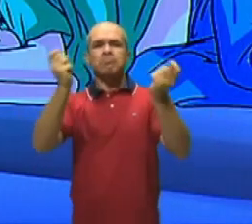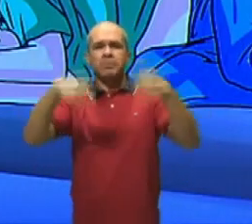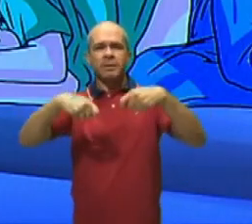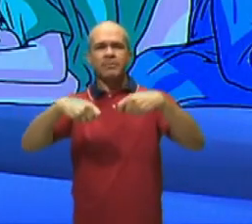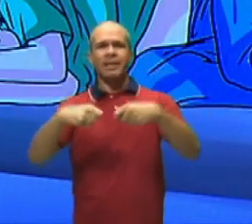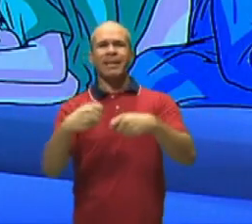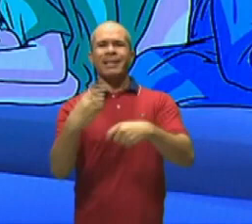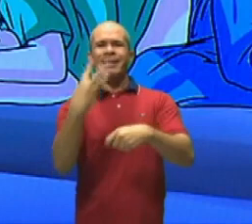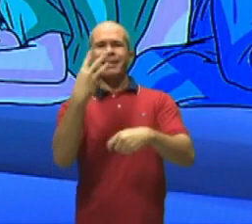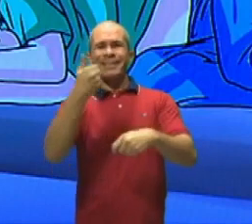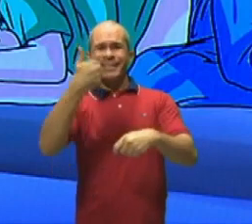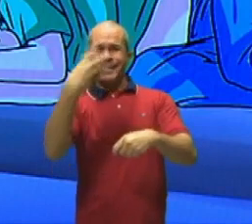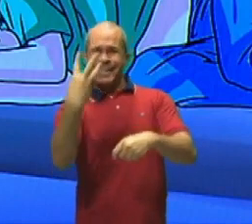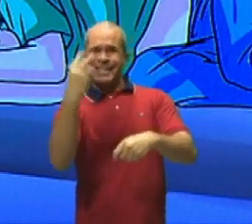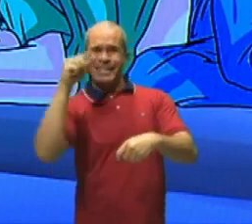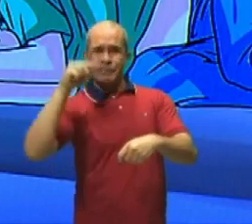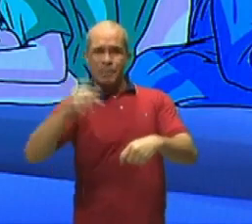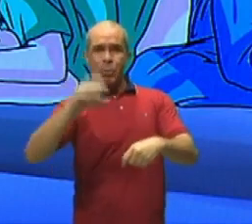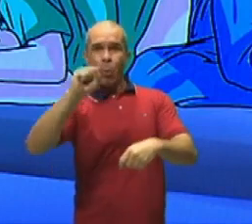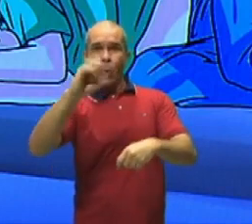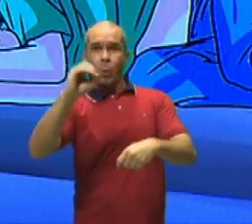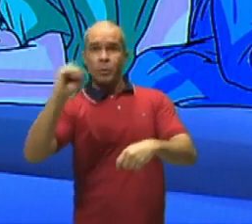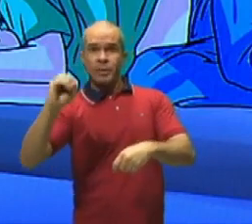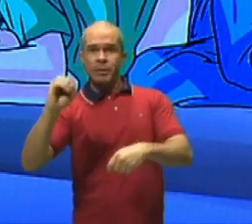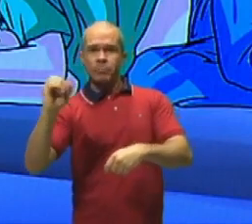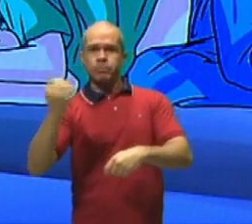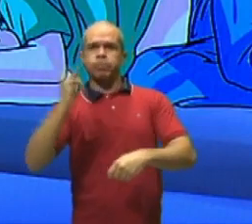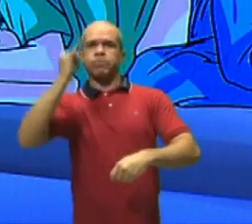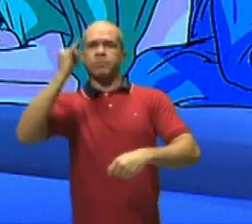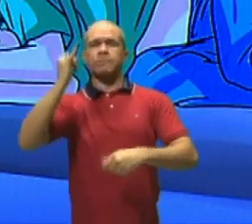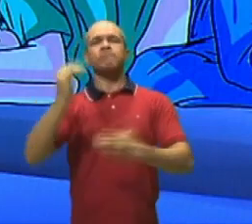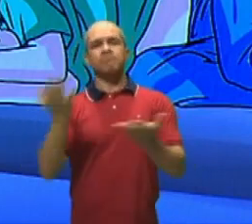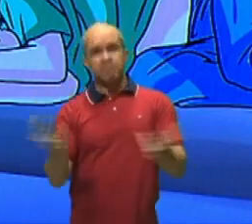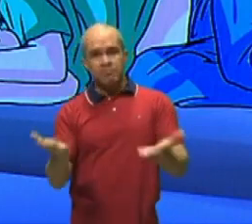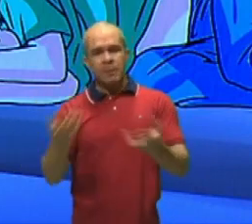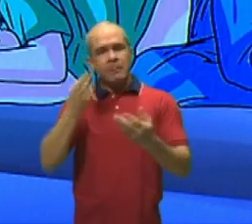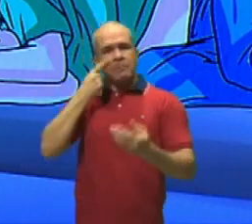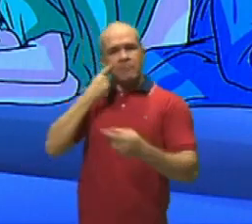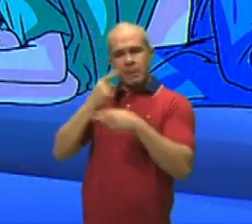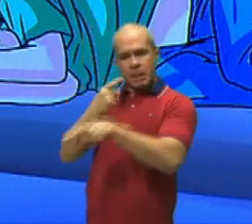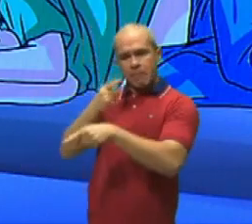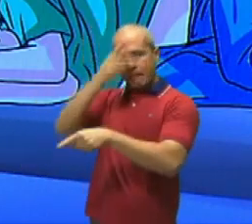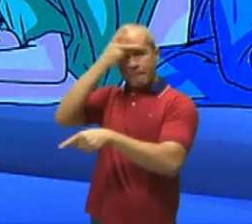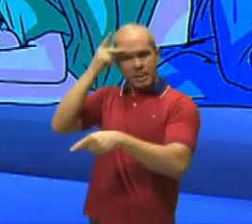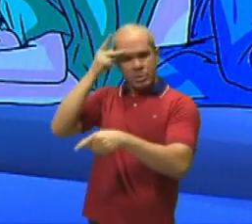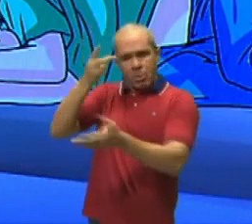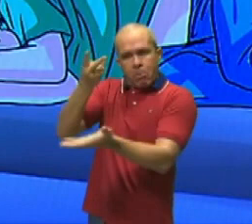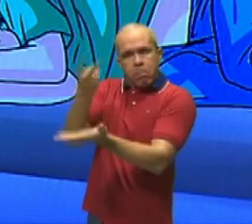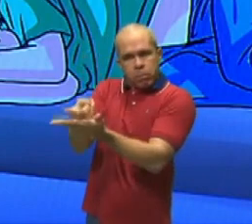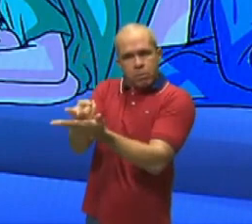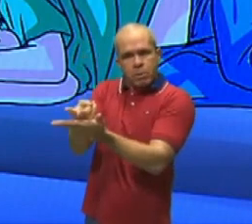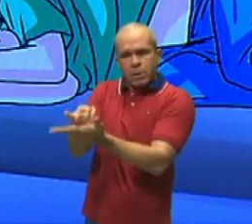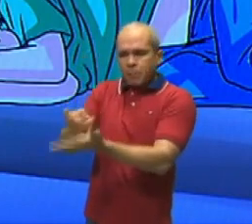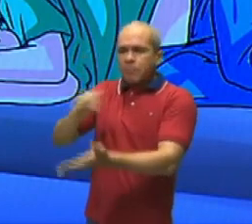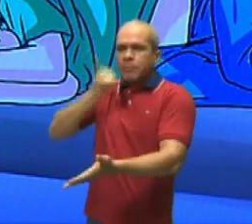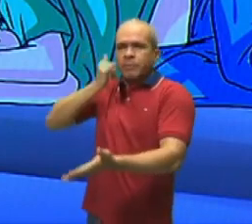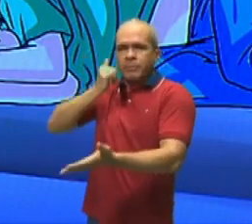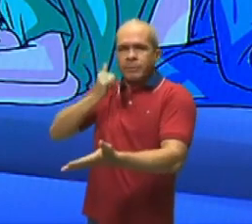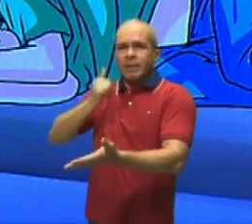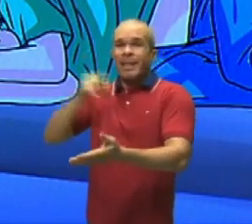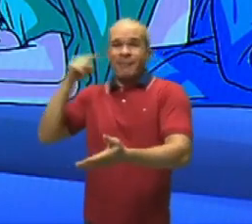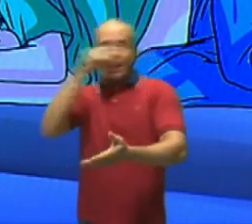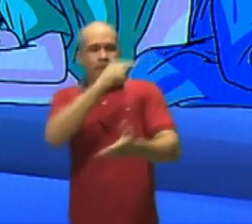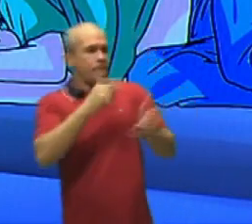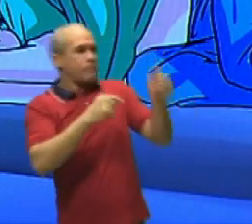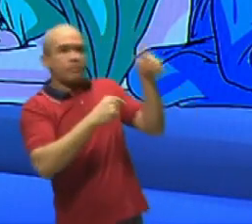até 13.800 volts. Então, se você está vendo uma pessoa pegar choque elétrico, o que você tem que fazer? Desliga a